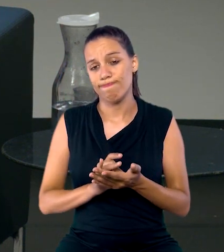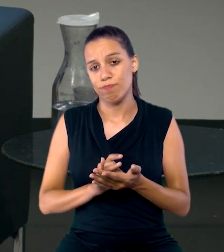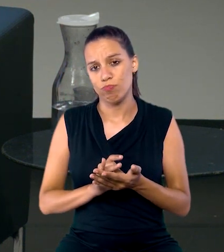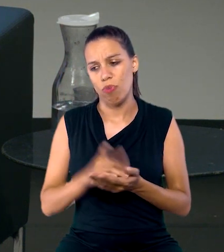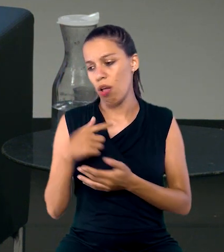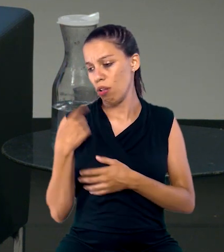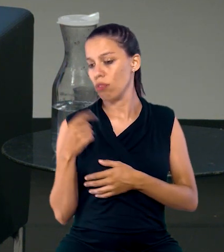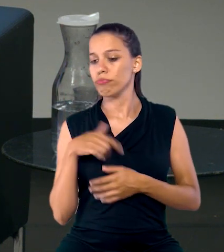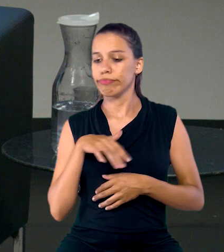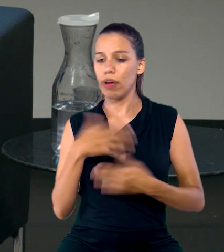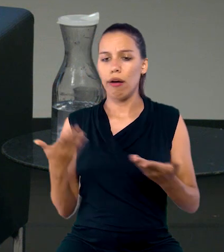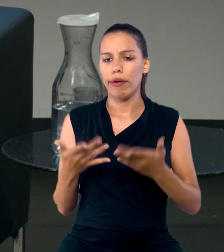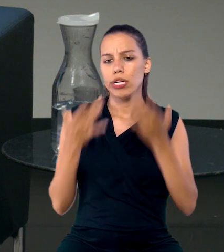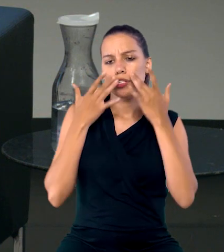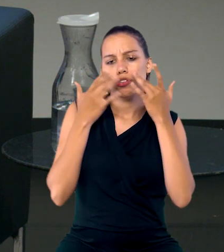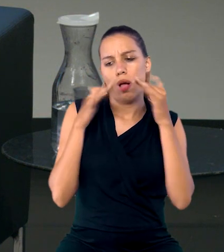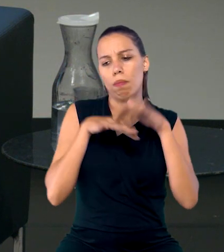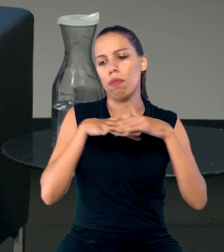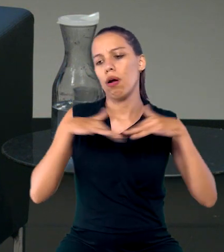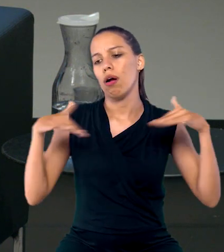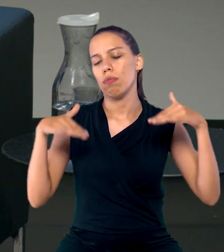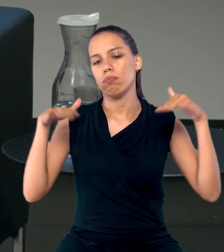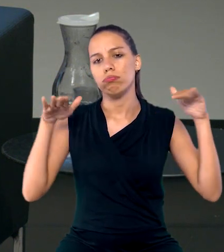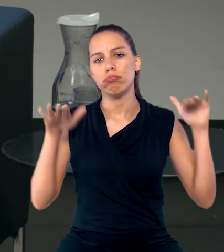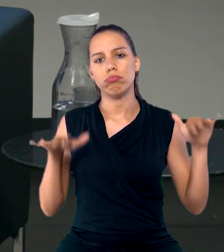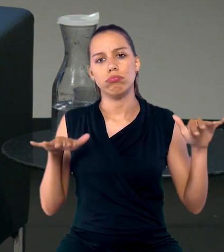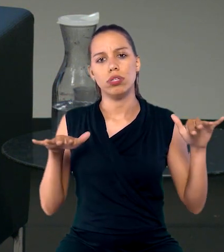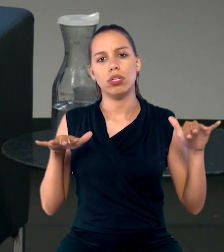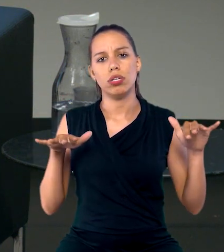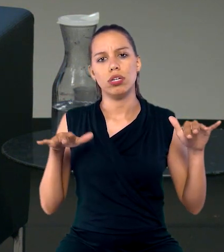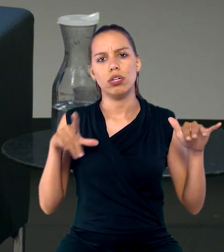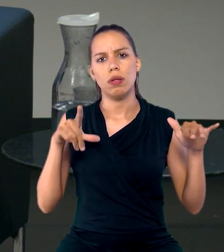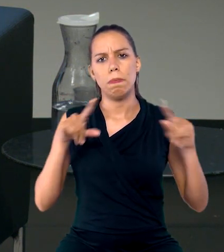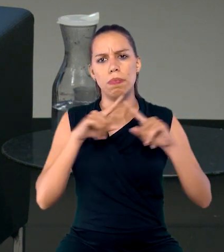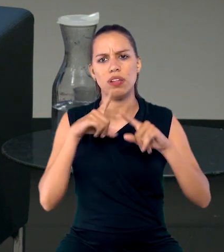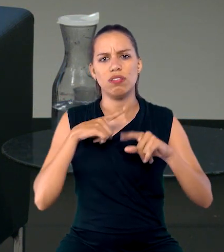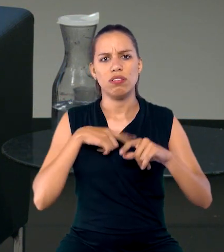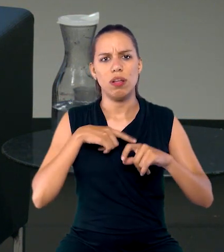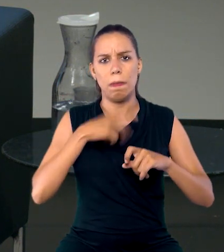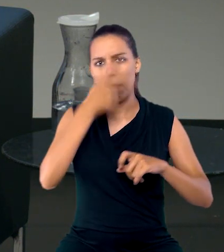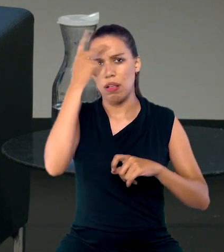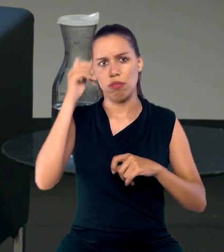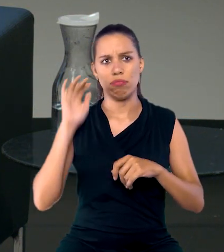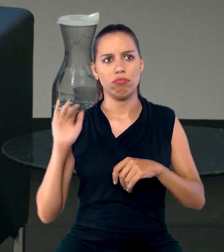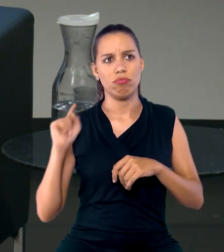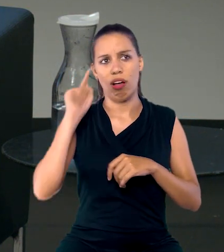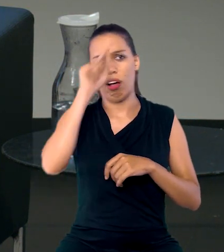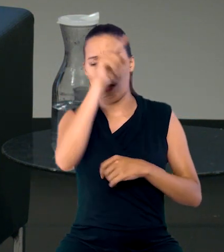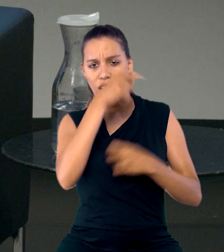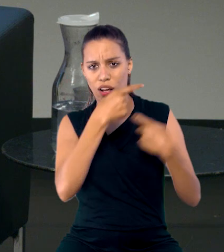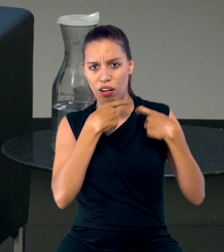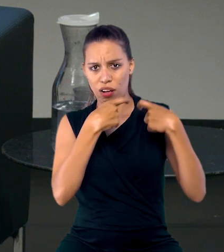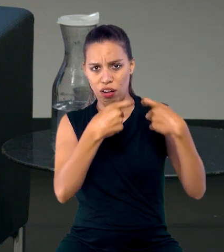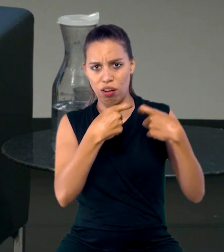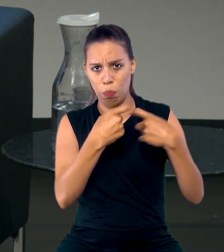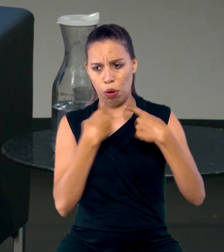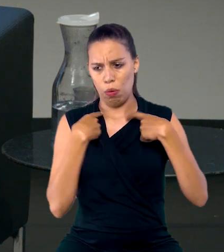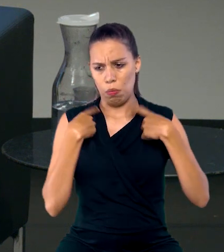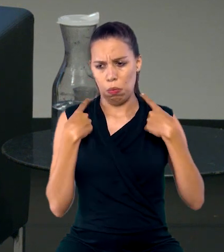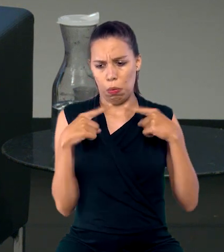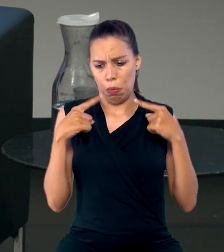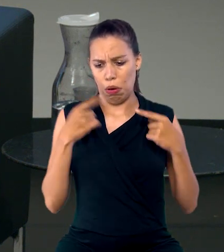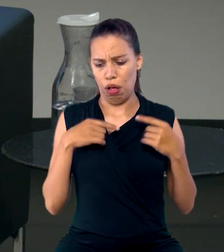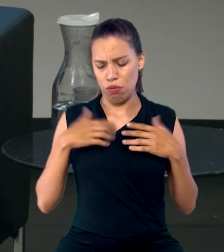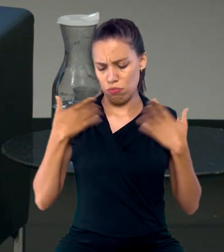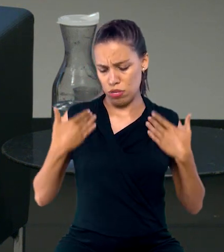Assim, enquanto a gente está aqui, tem um monte de gente na linha de frente dessa guerra,